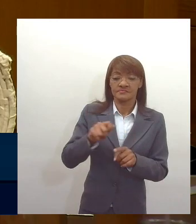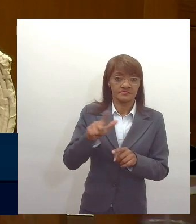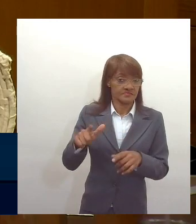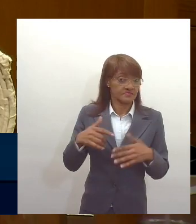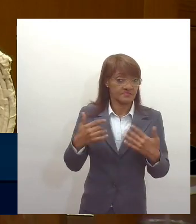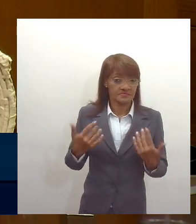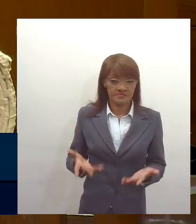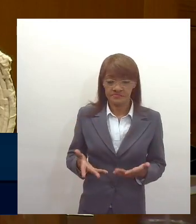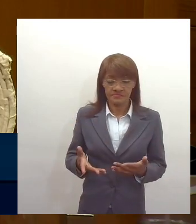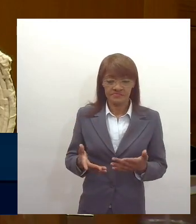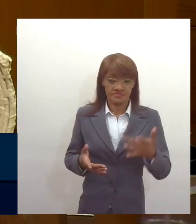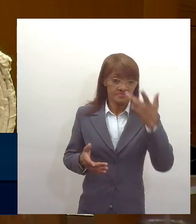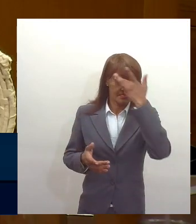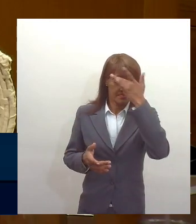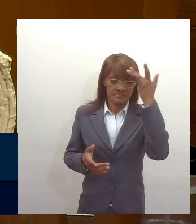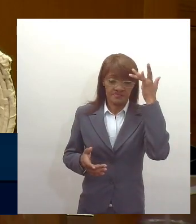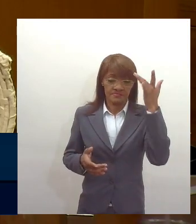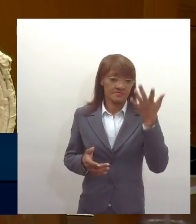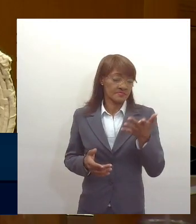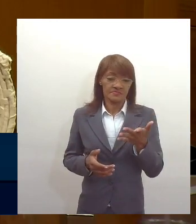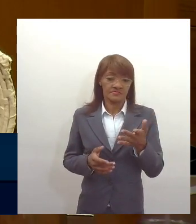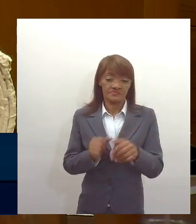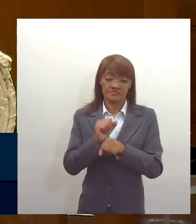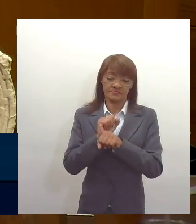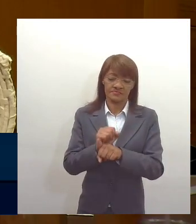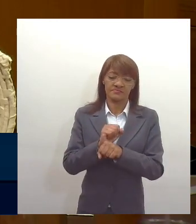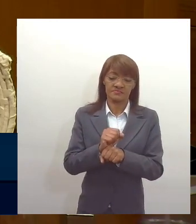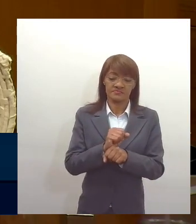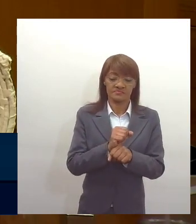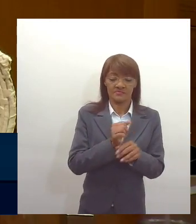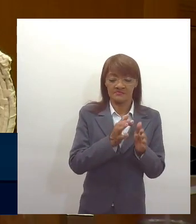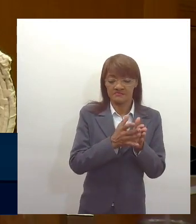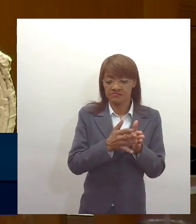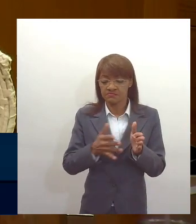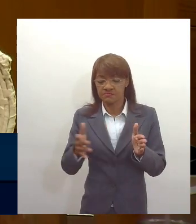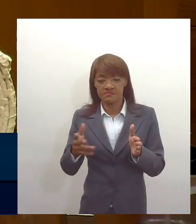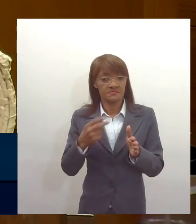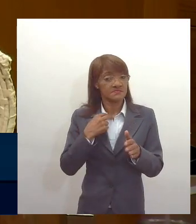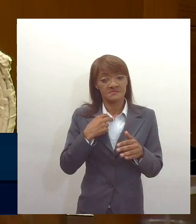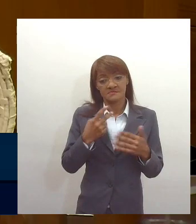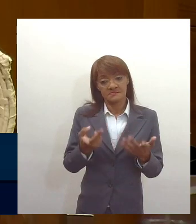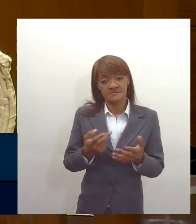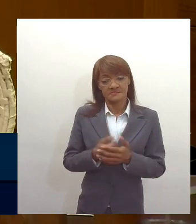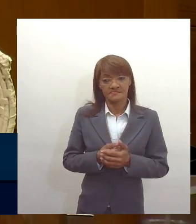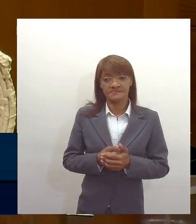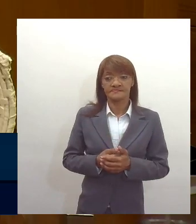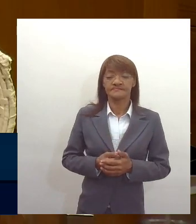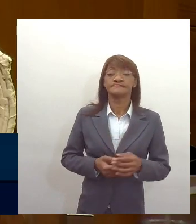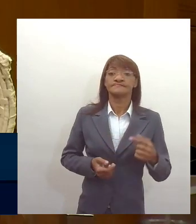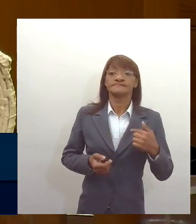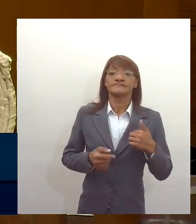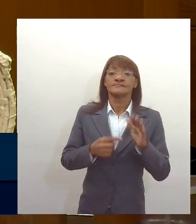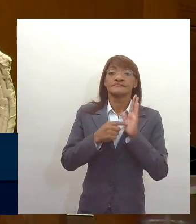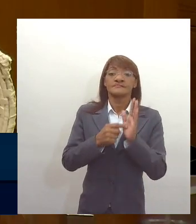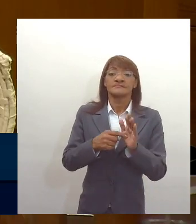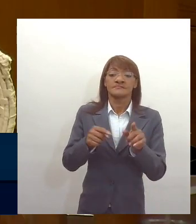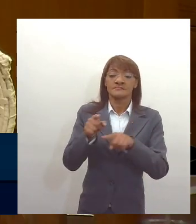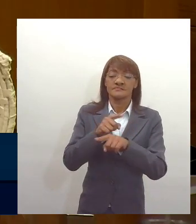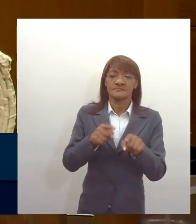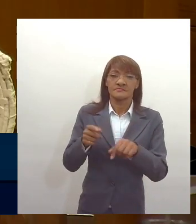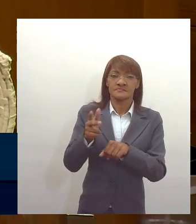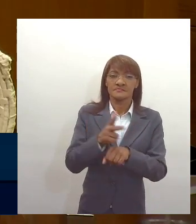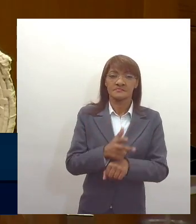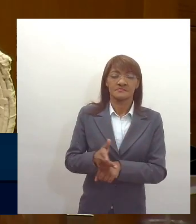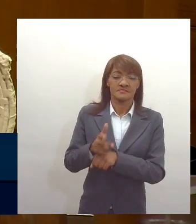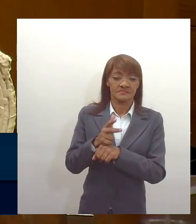esperar muito tempo, porque agrava. E quando eu apresentei esse vídeo, eu recebi algumas denúncias lá, né, de uma UBS